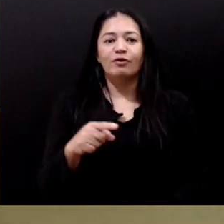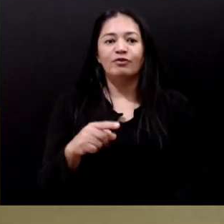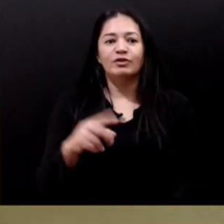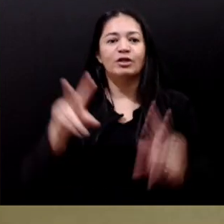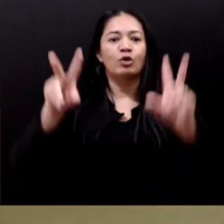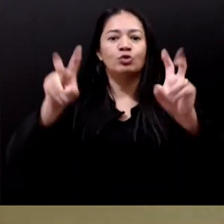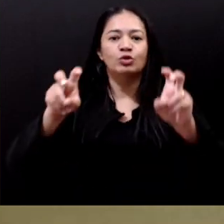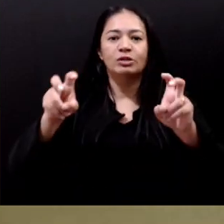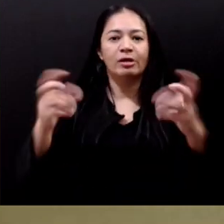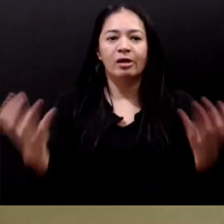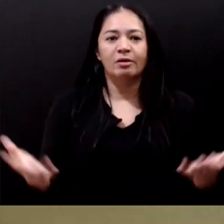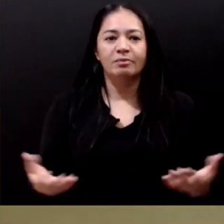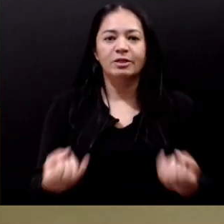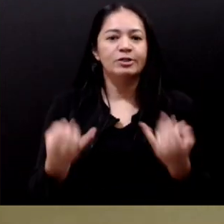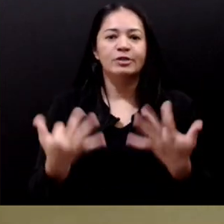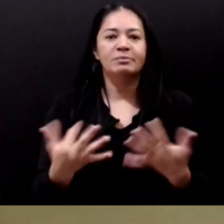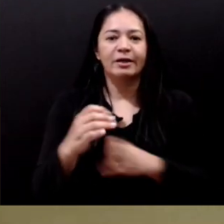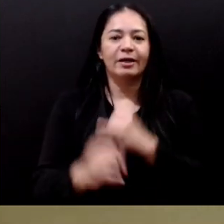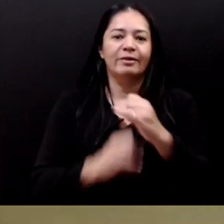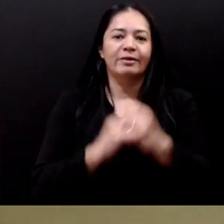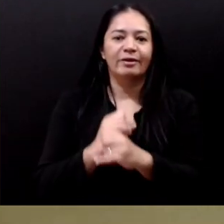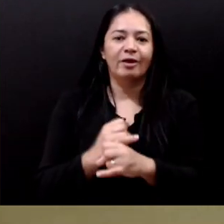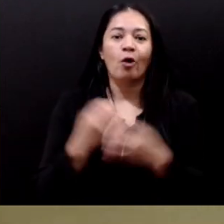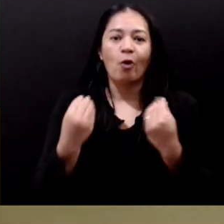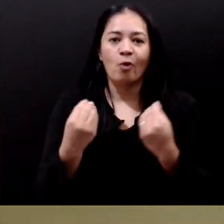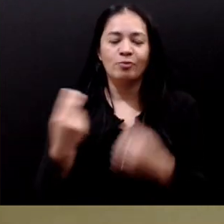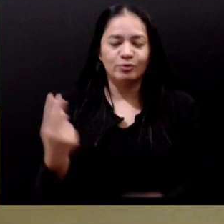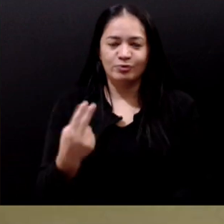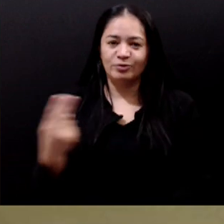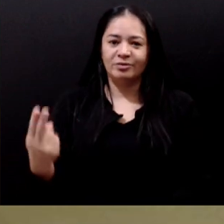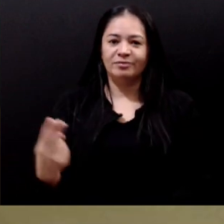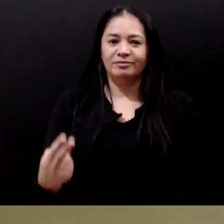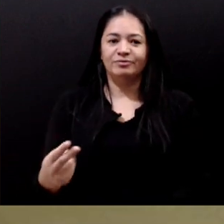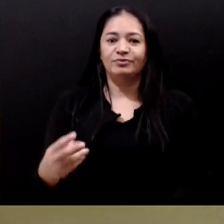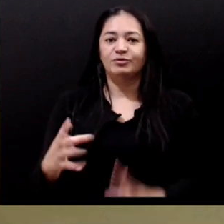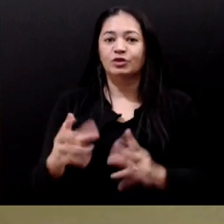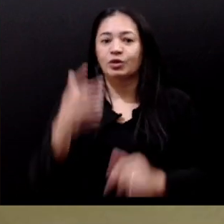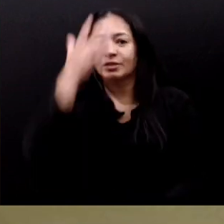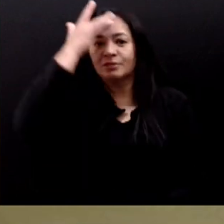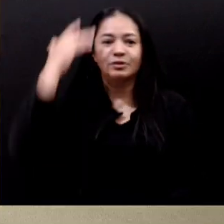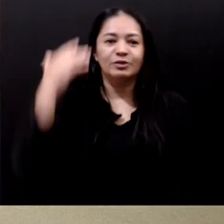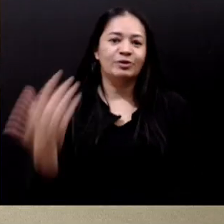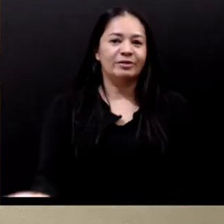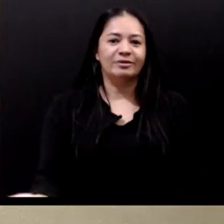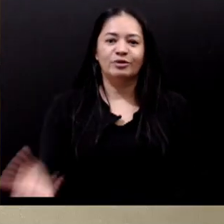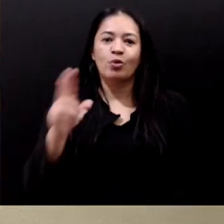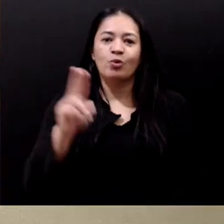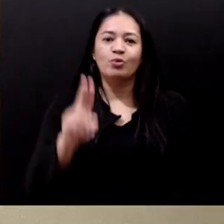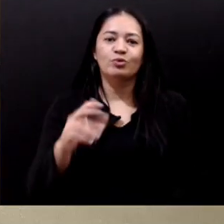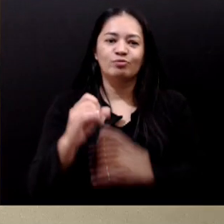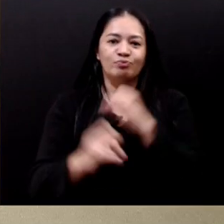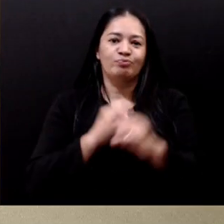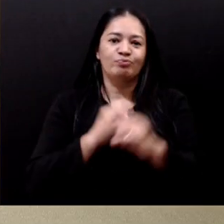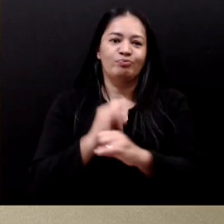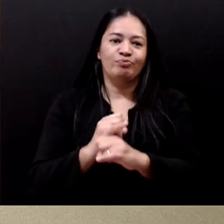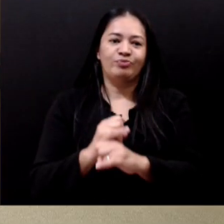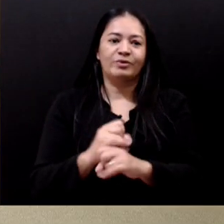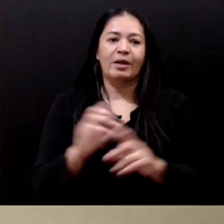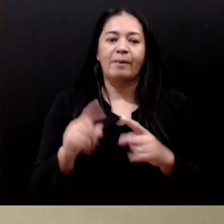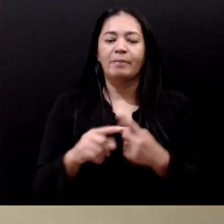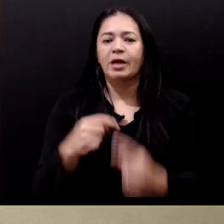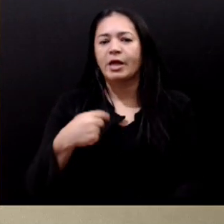falar da internet, porque é isso que todo mundo consome, E uma né. das coisas que mais me preocupa é o acesso das